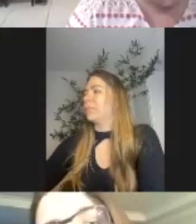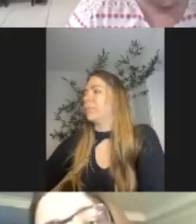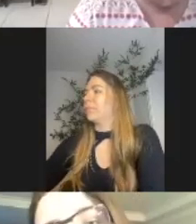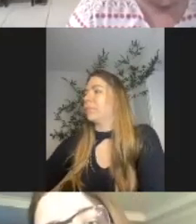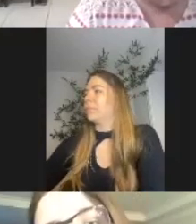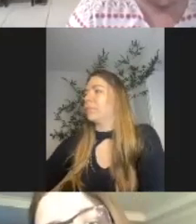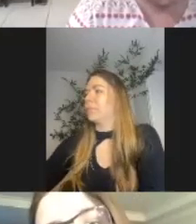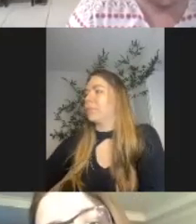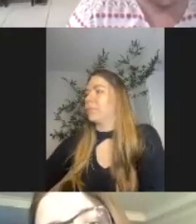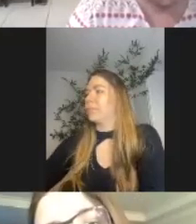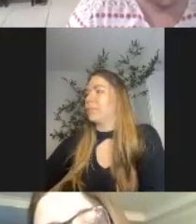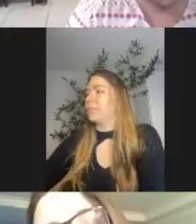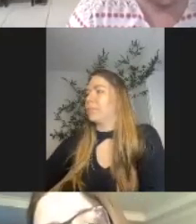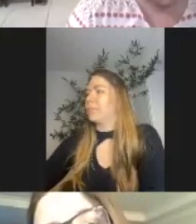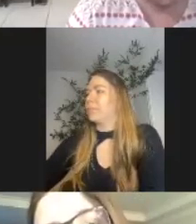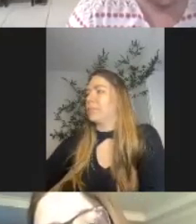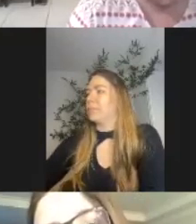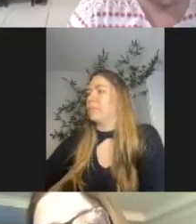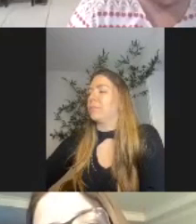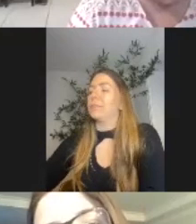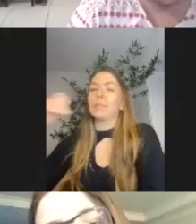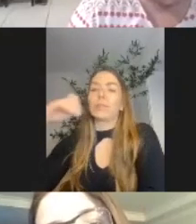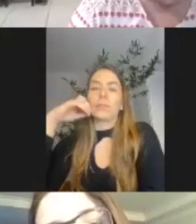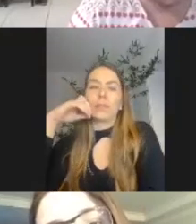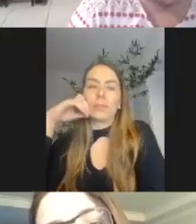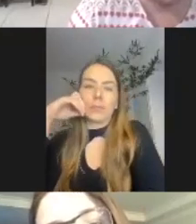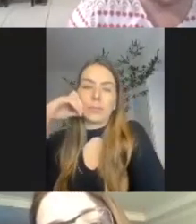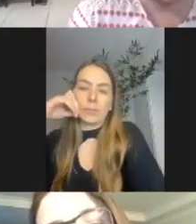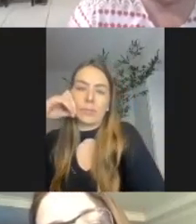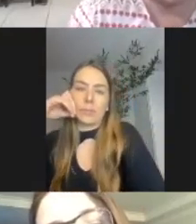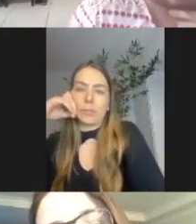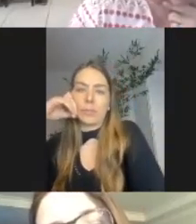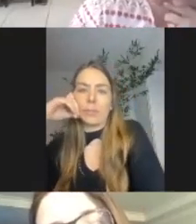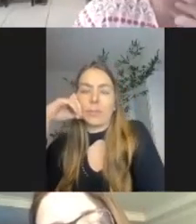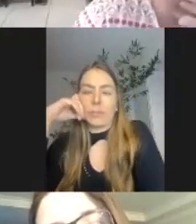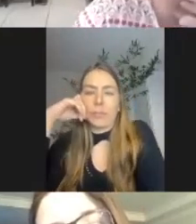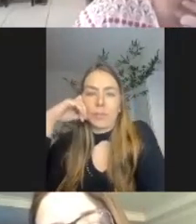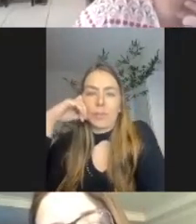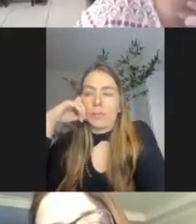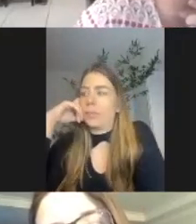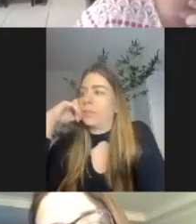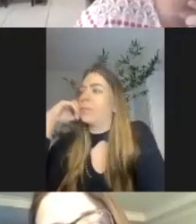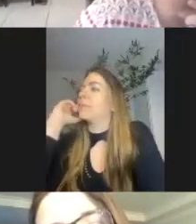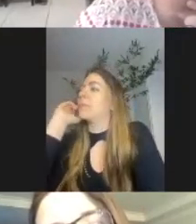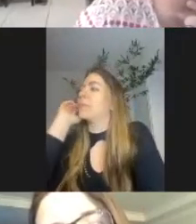que a gente come são carboidratos, tá? Então,